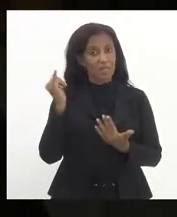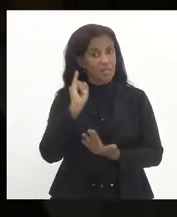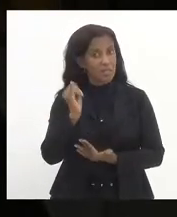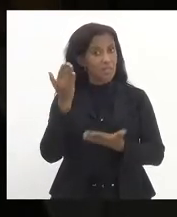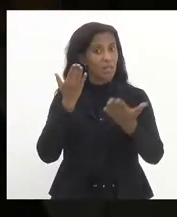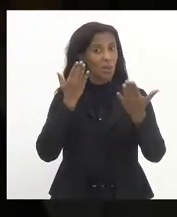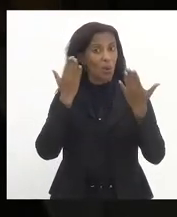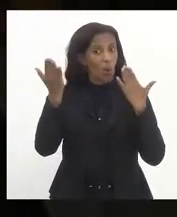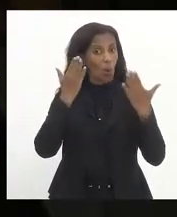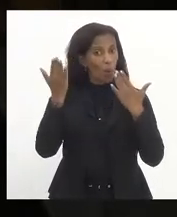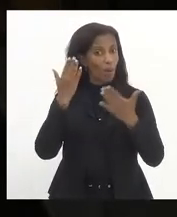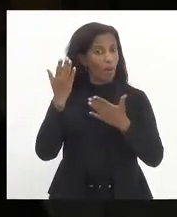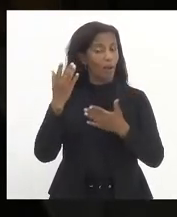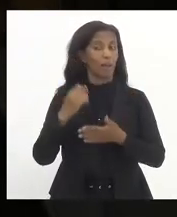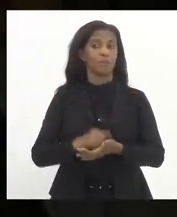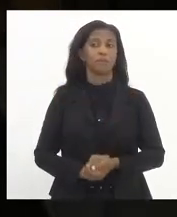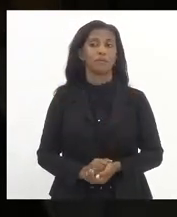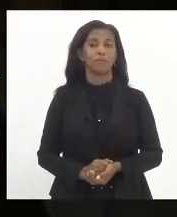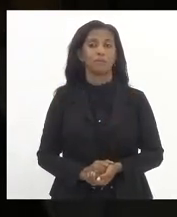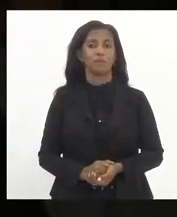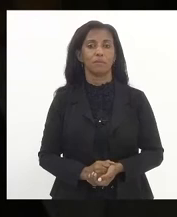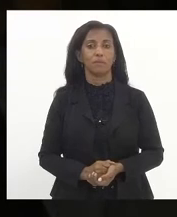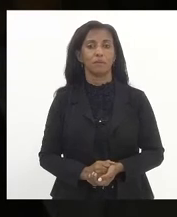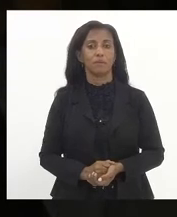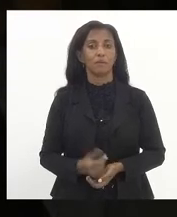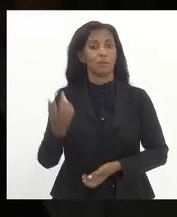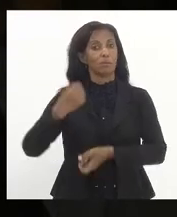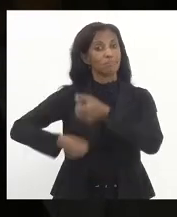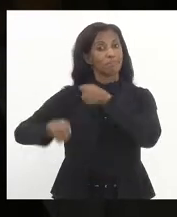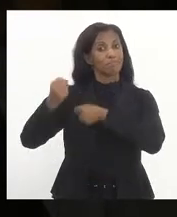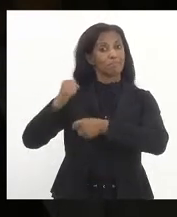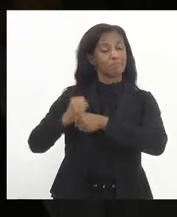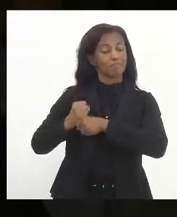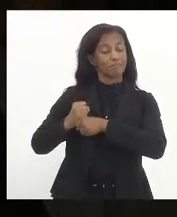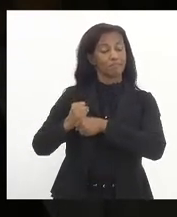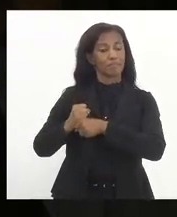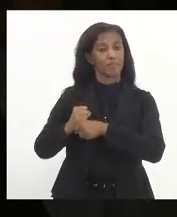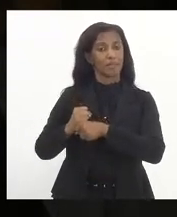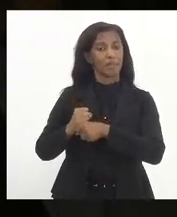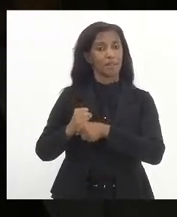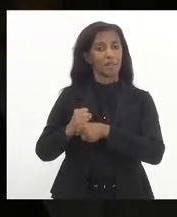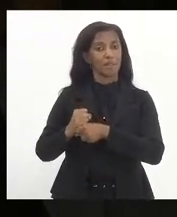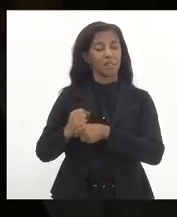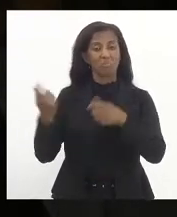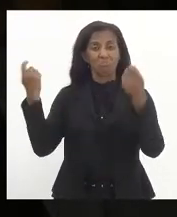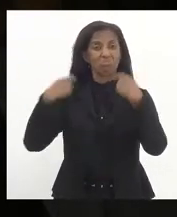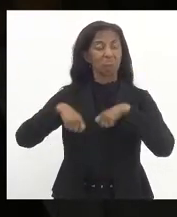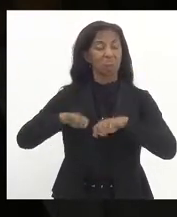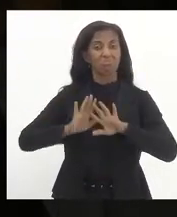com o último trimestre de 2020. E sem que houvesse